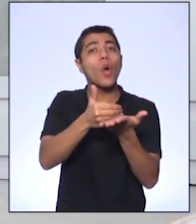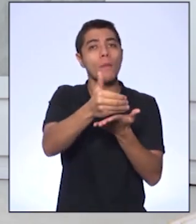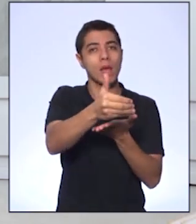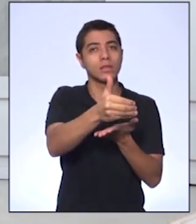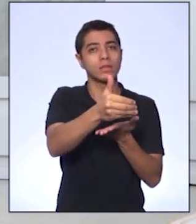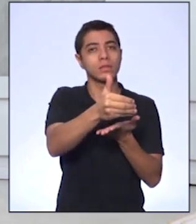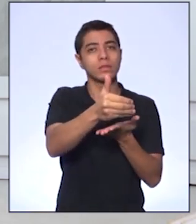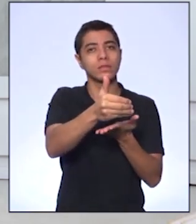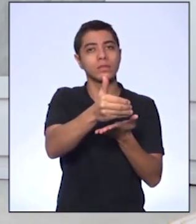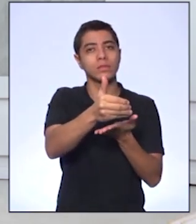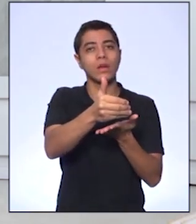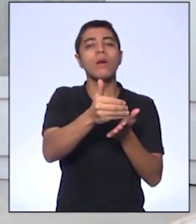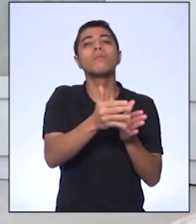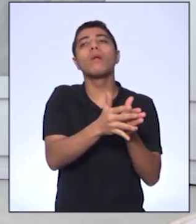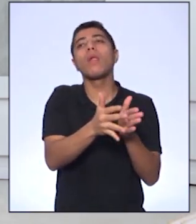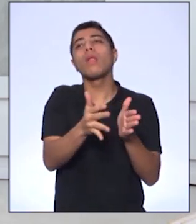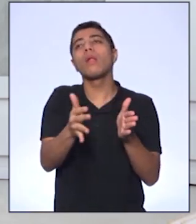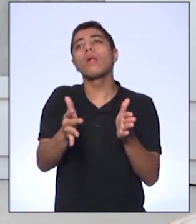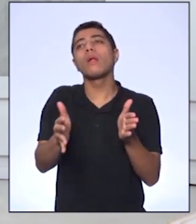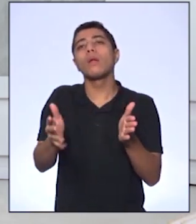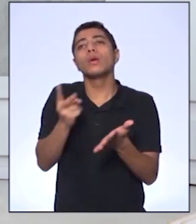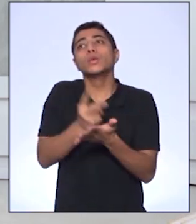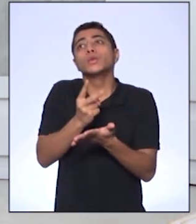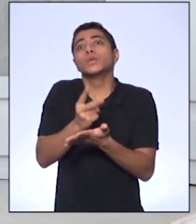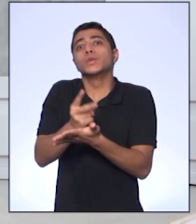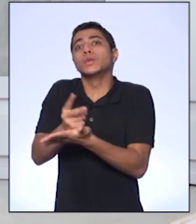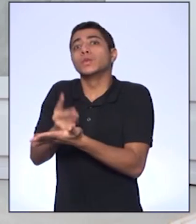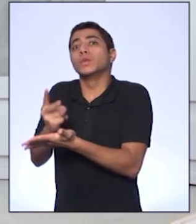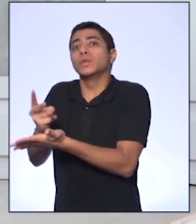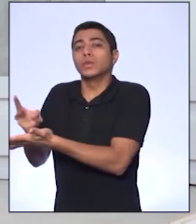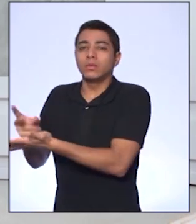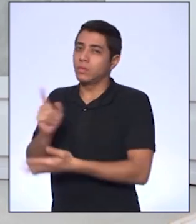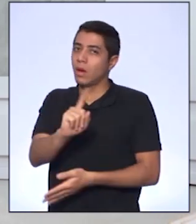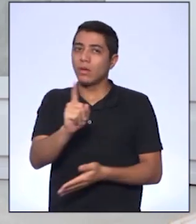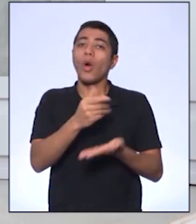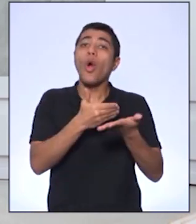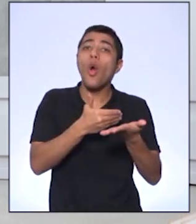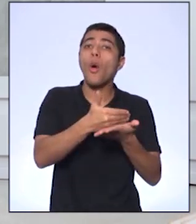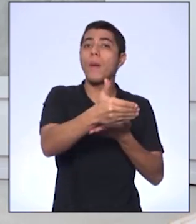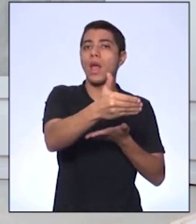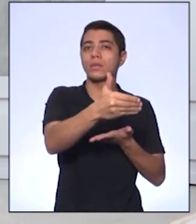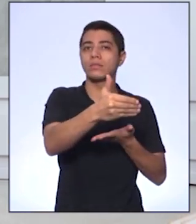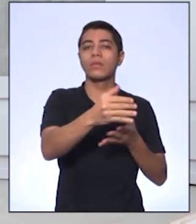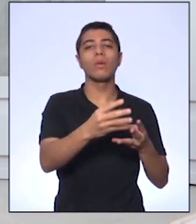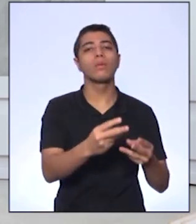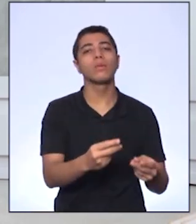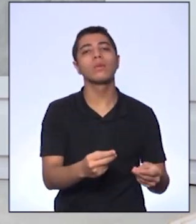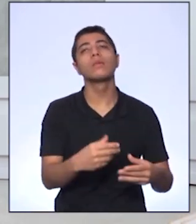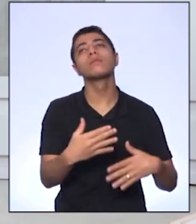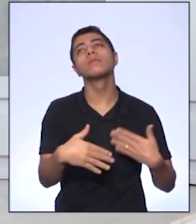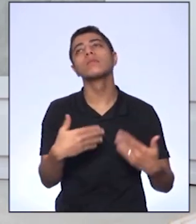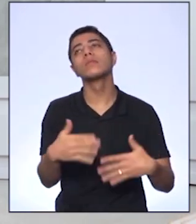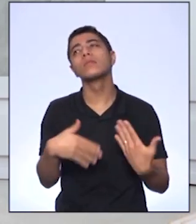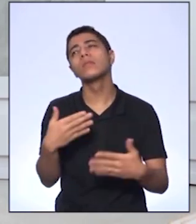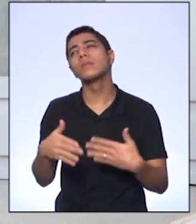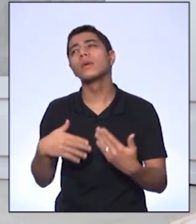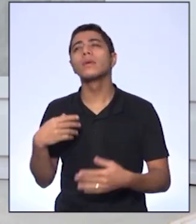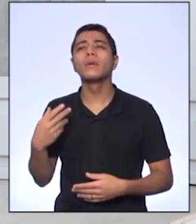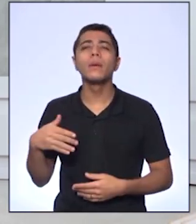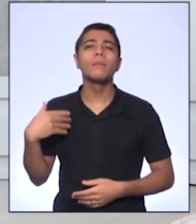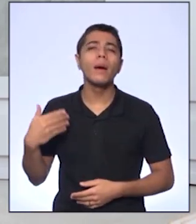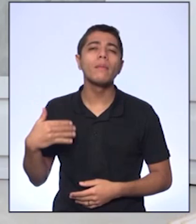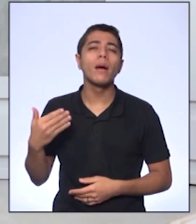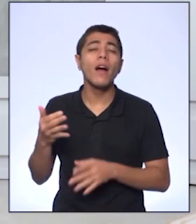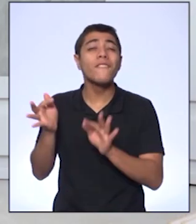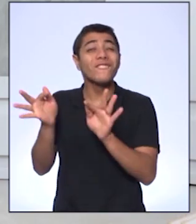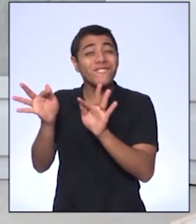importante? A função fática, ela encerra o processo. Vamos pegar textos formais. Quando a gente pega uma carta e essa